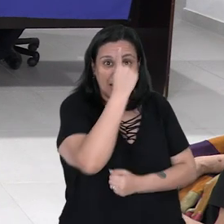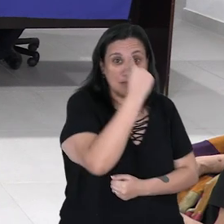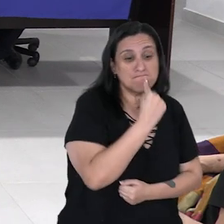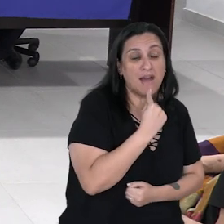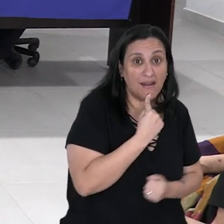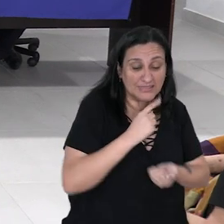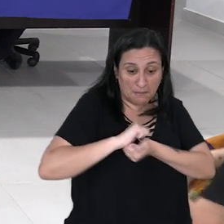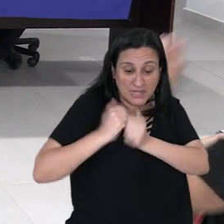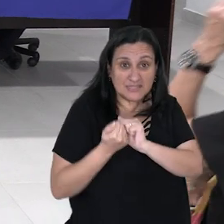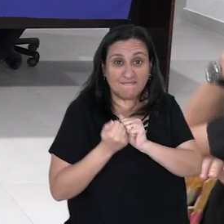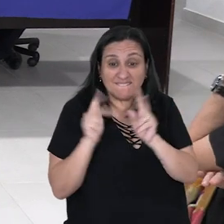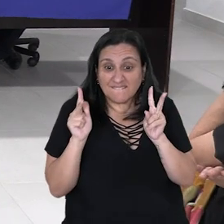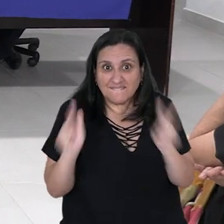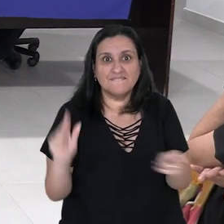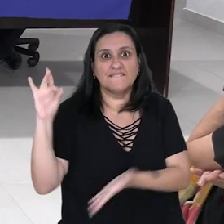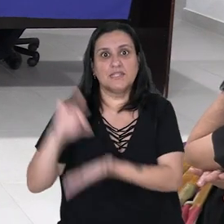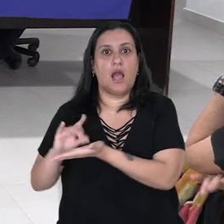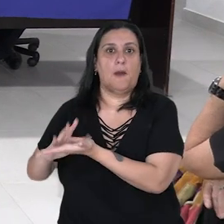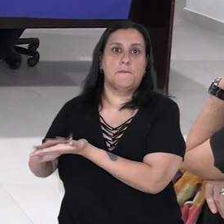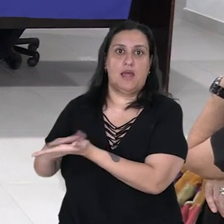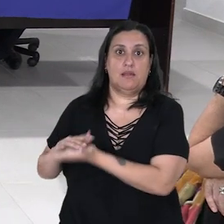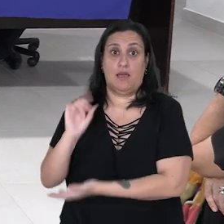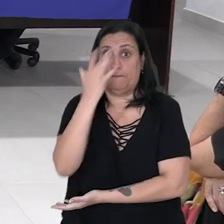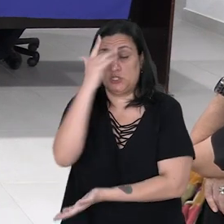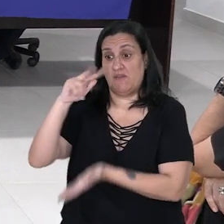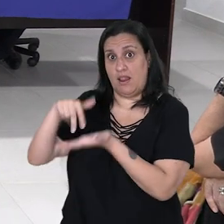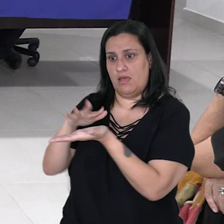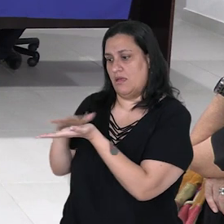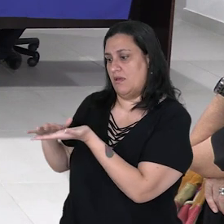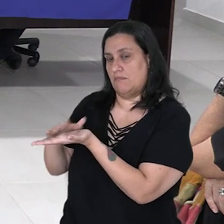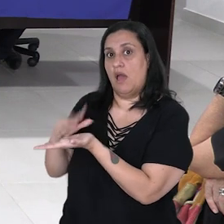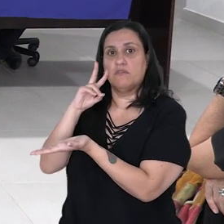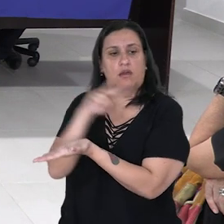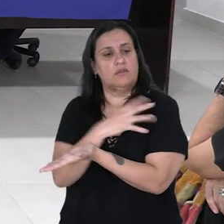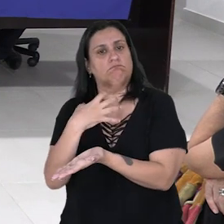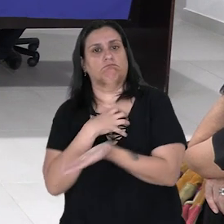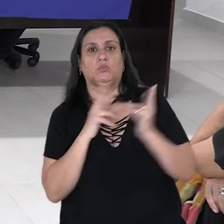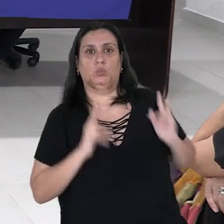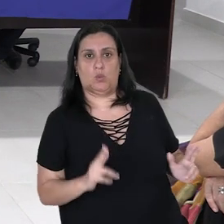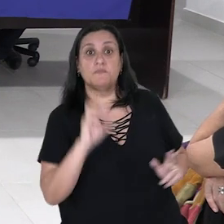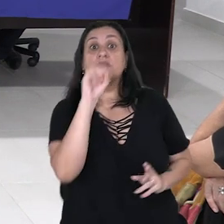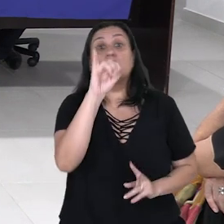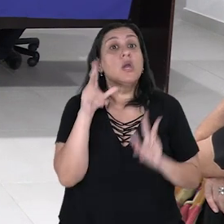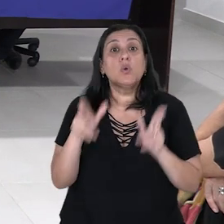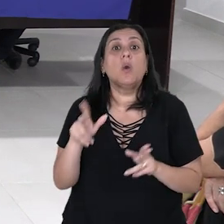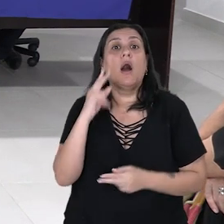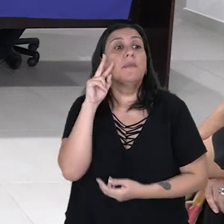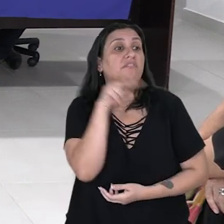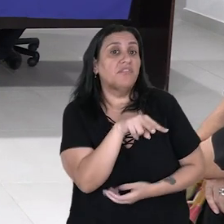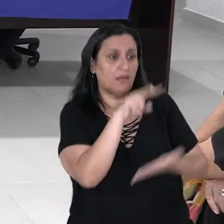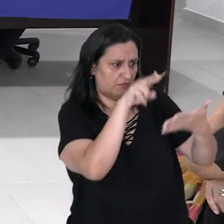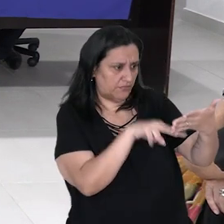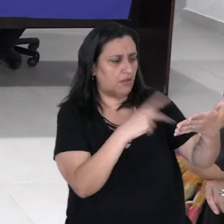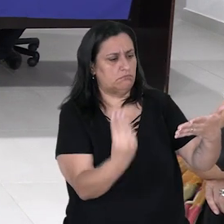imagem, né? Porque a pessoa que está lendo é que vai interpretar. Da mesma forma que o vidente. Ele